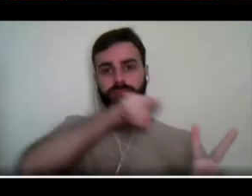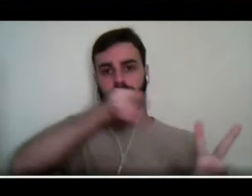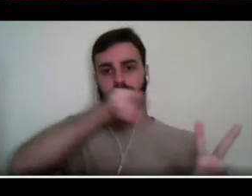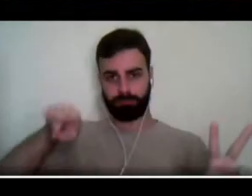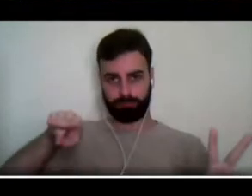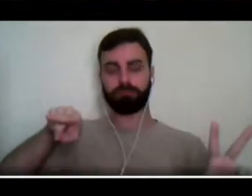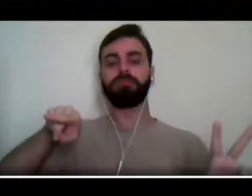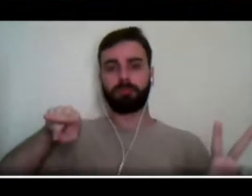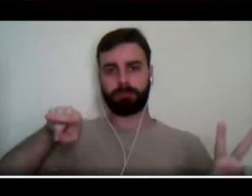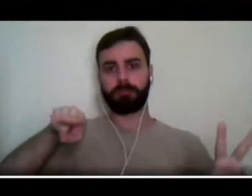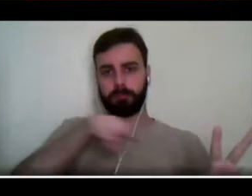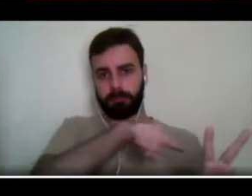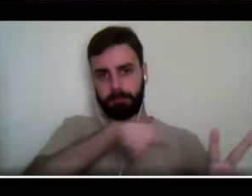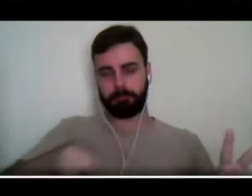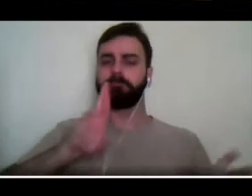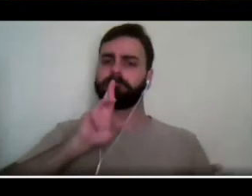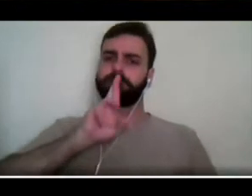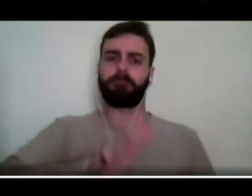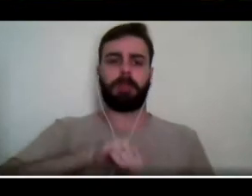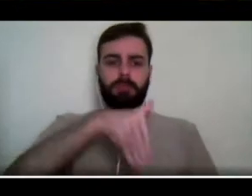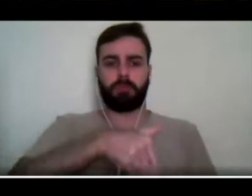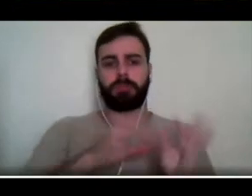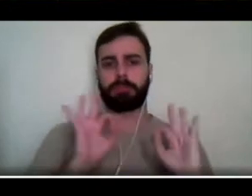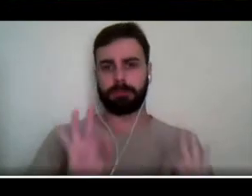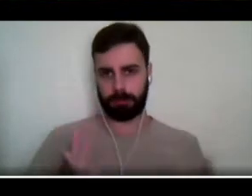quadrada. Tá claro?